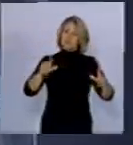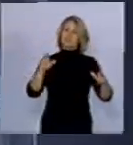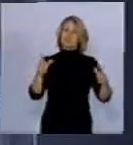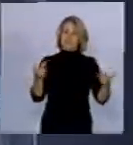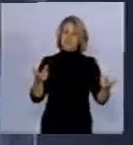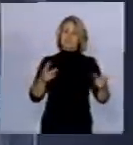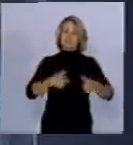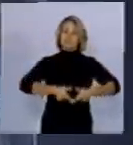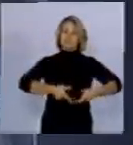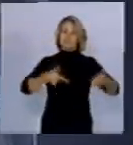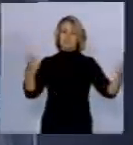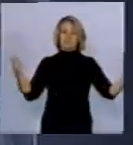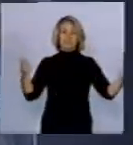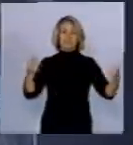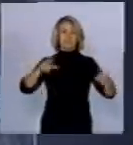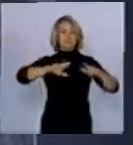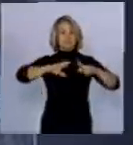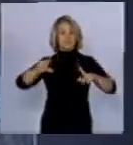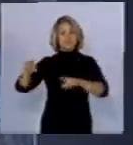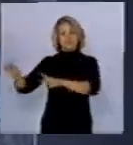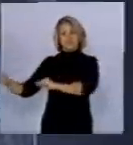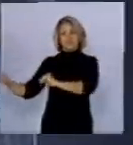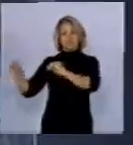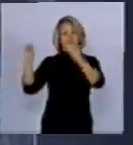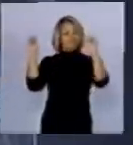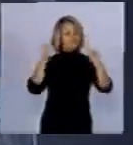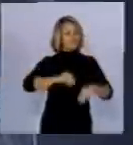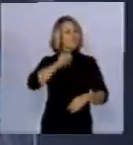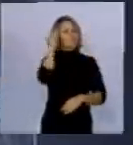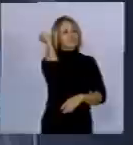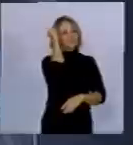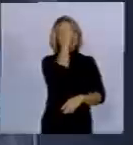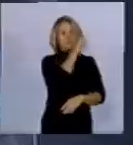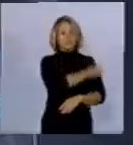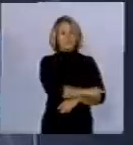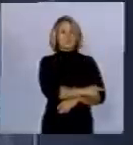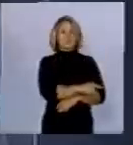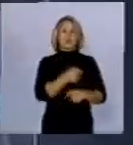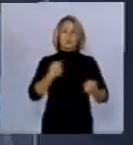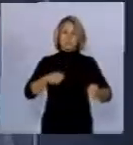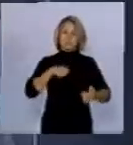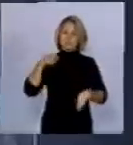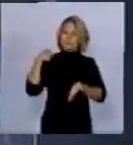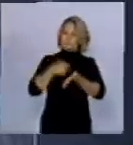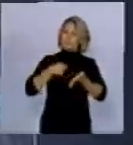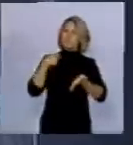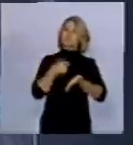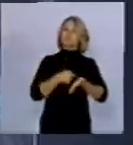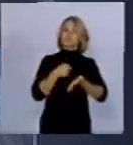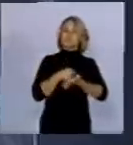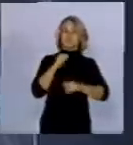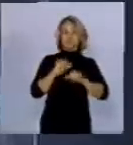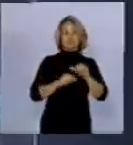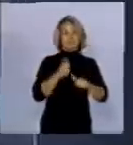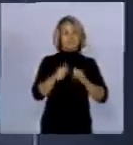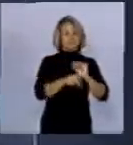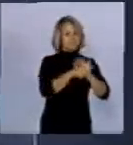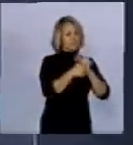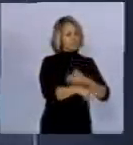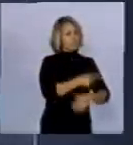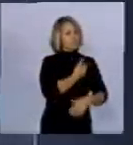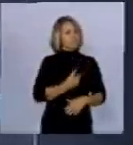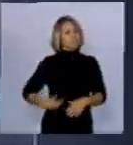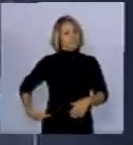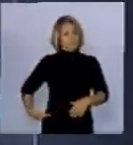impossível de ser transposta sem uma aplicação de uma medida corretiva a que cabe ao estado aqui no